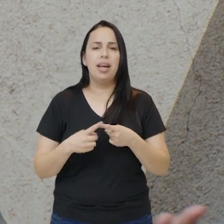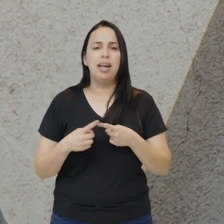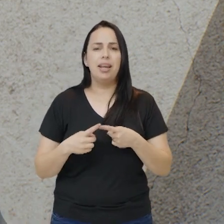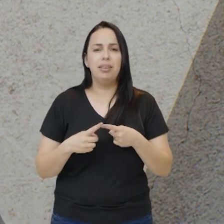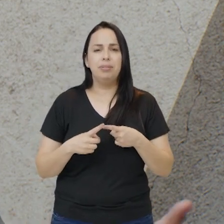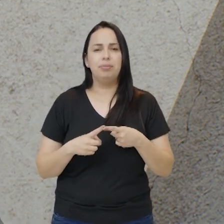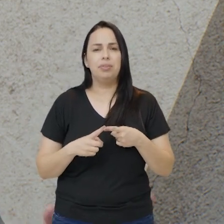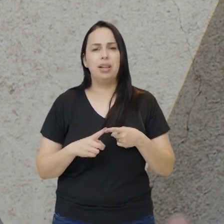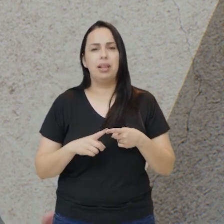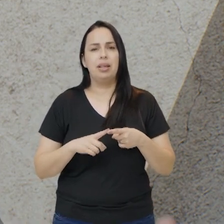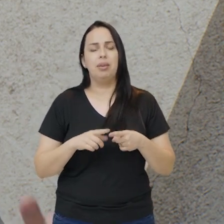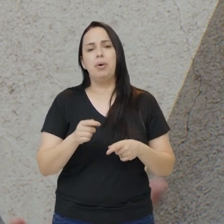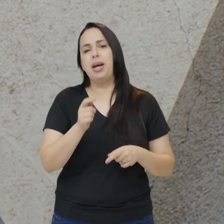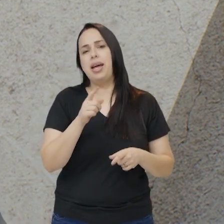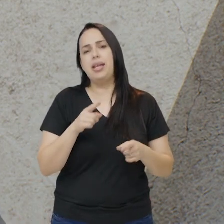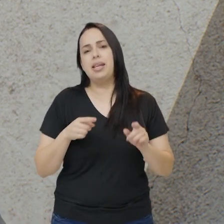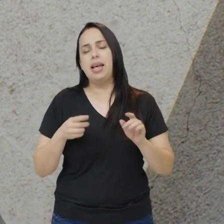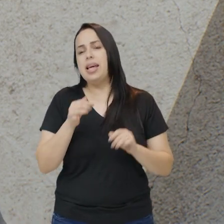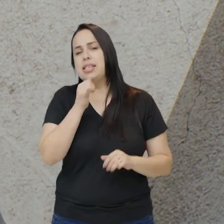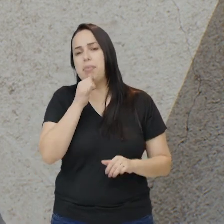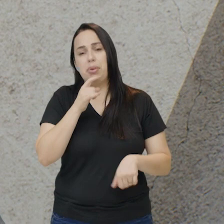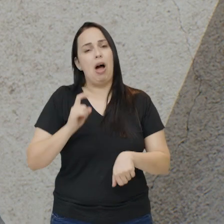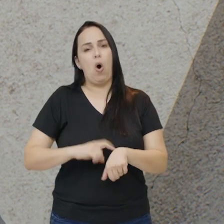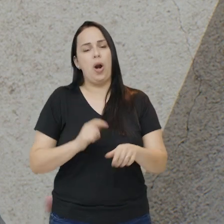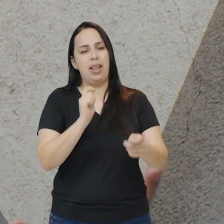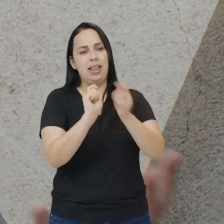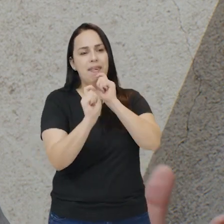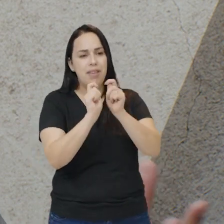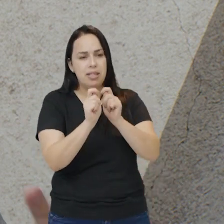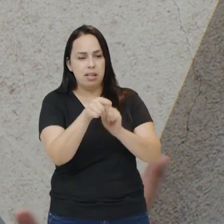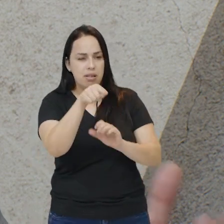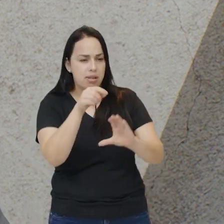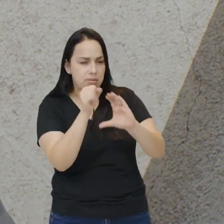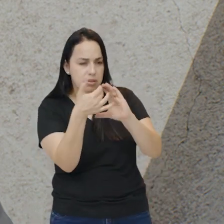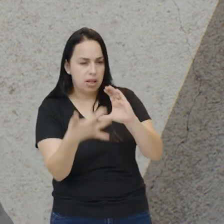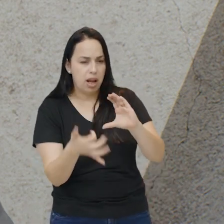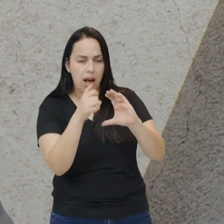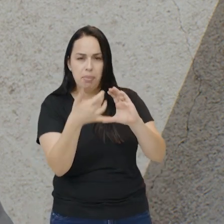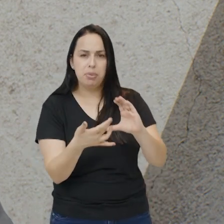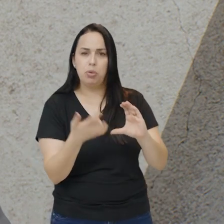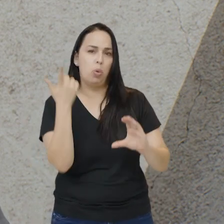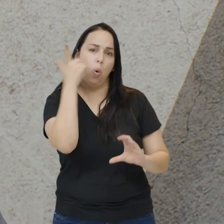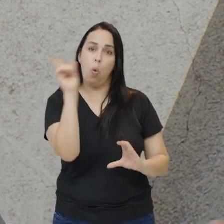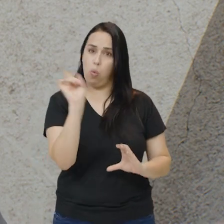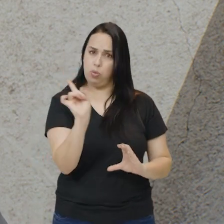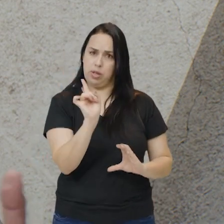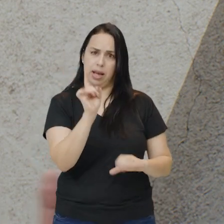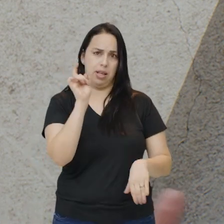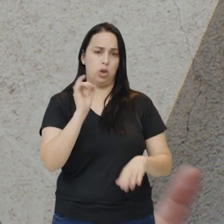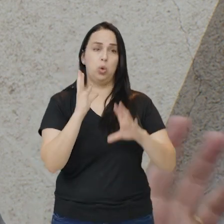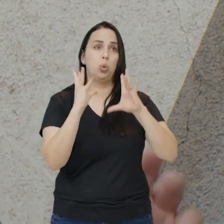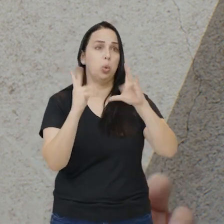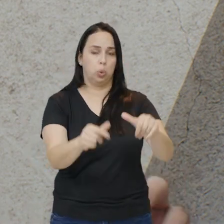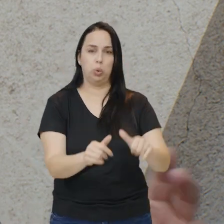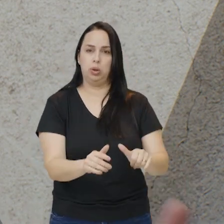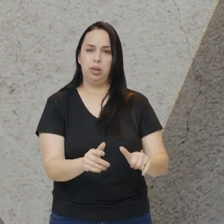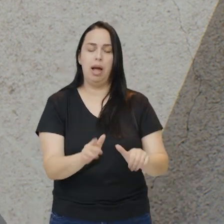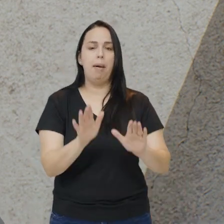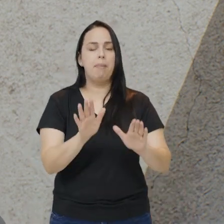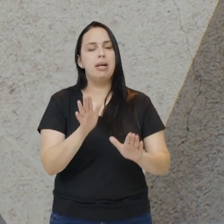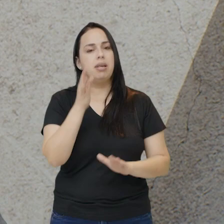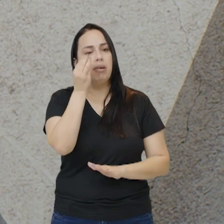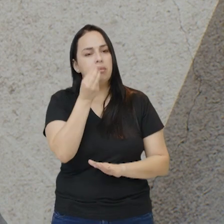Porque muitas vezes, numa entrevista, não tem como você saber exatamente todas as atribuições daquele profissional. Muitas vezes você faz, de certa